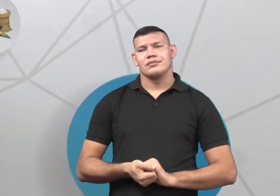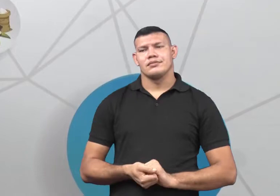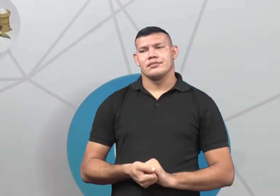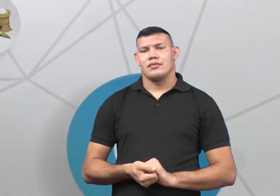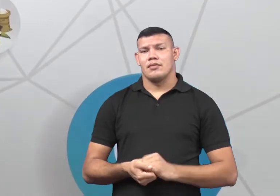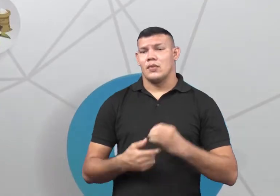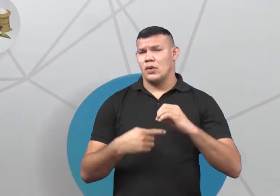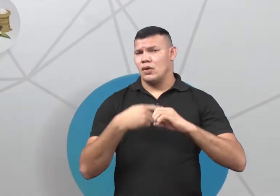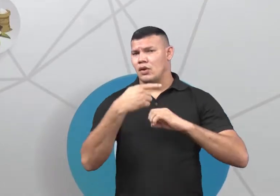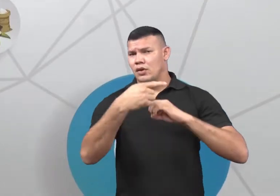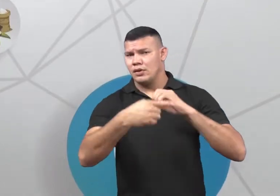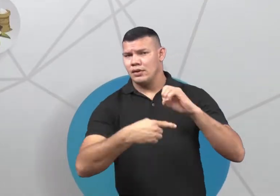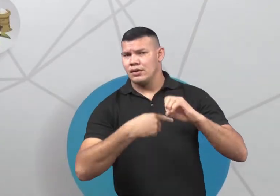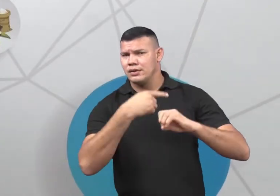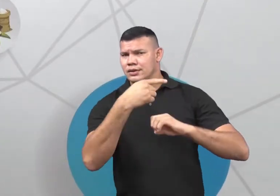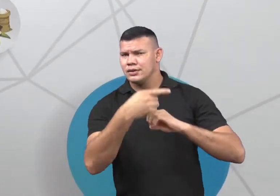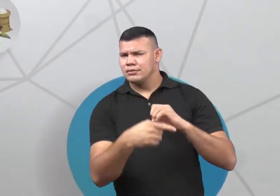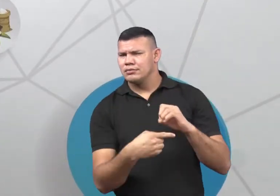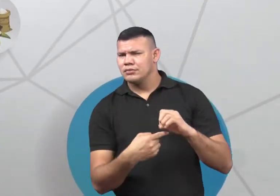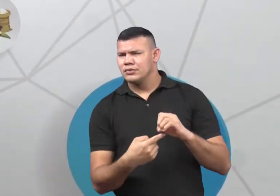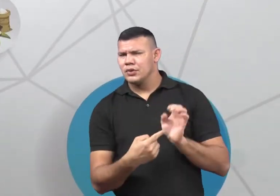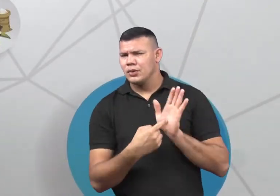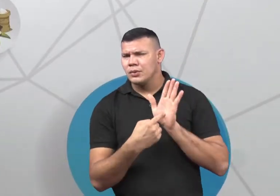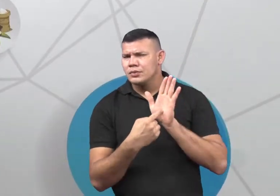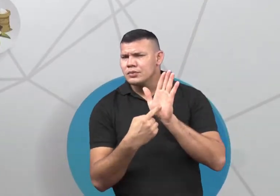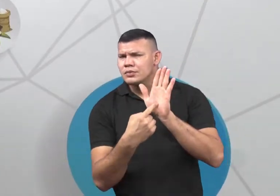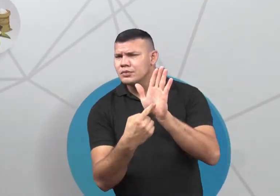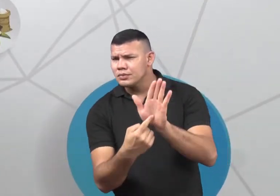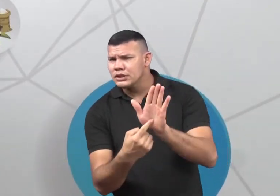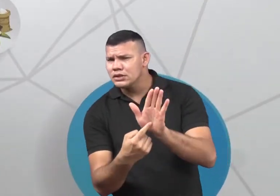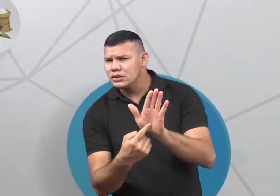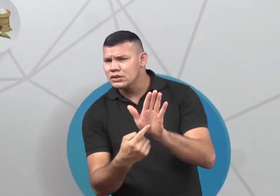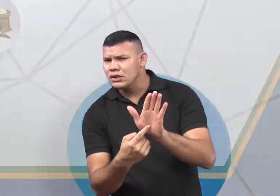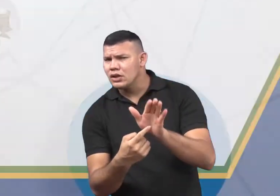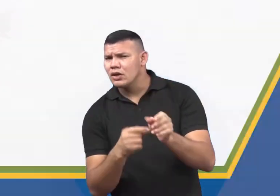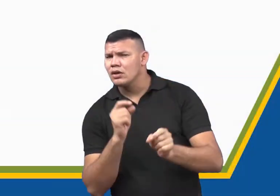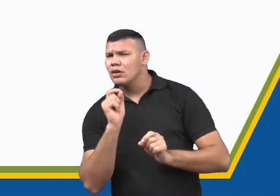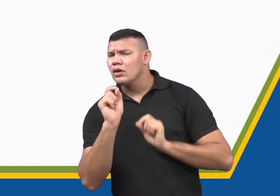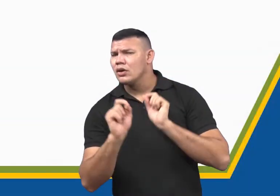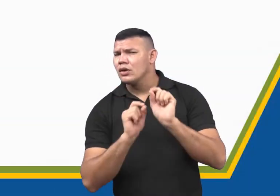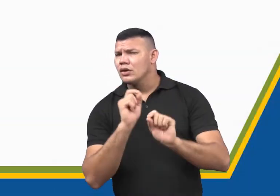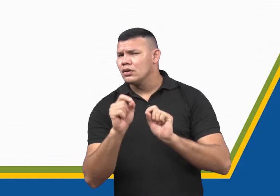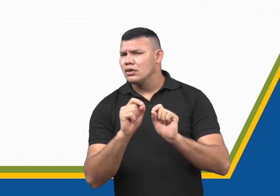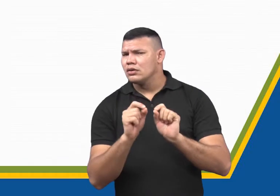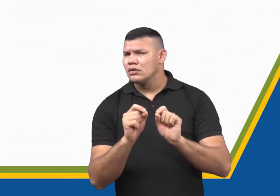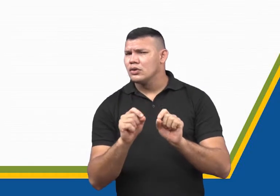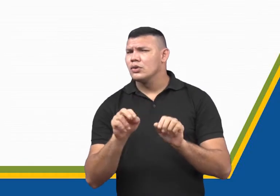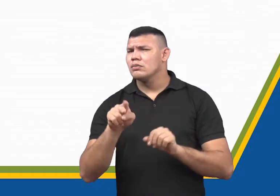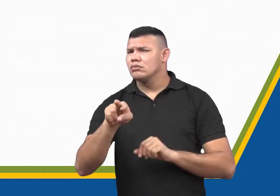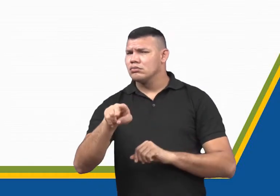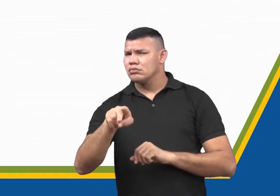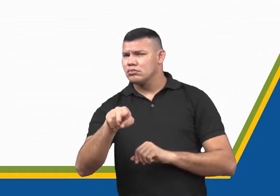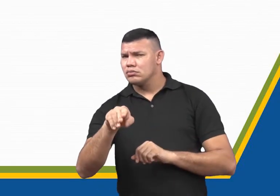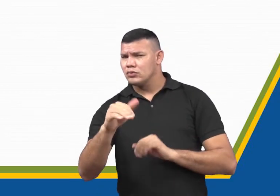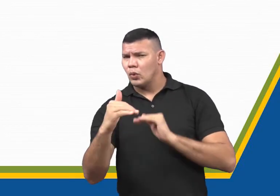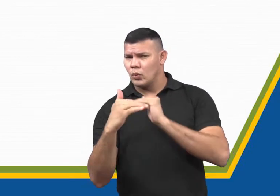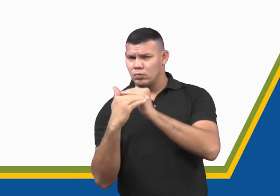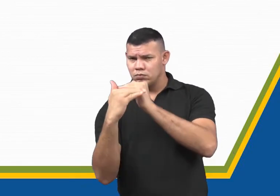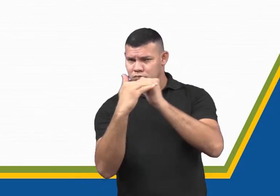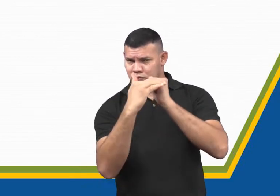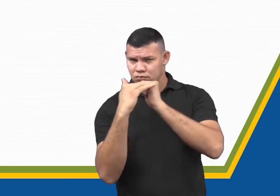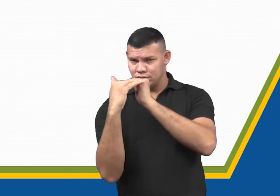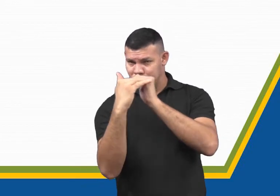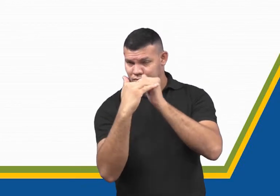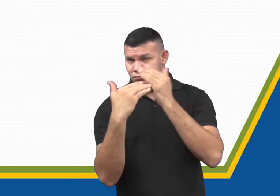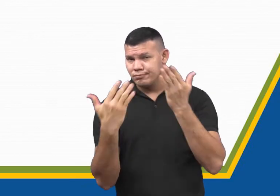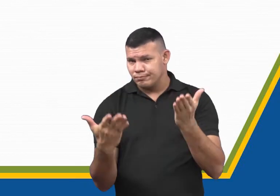Os átomos, eles podem apresentar semelhanças. Nós temos três tipos de semelhanças que nós podemos classificar